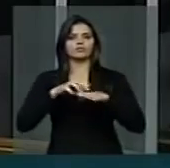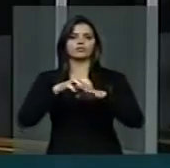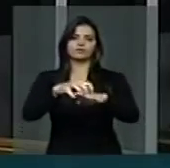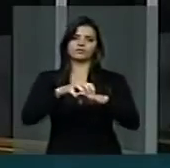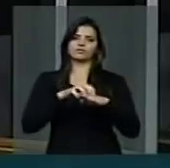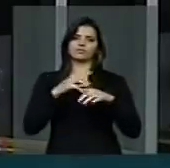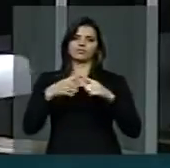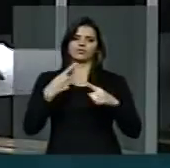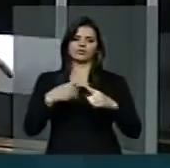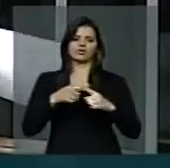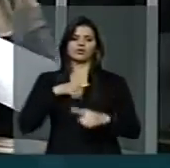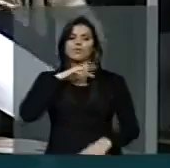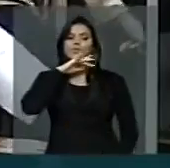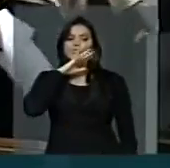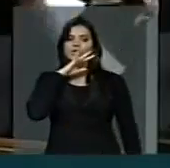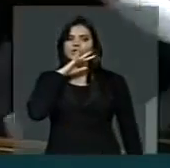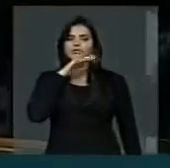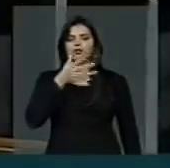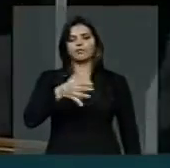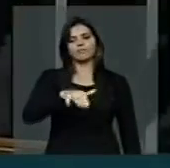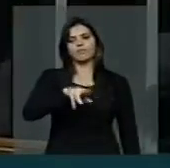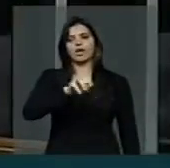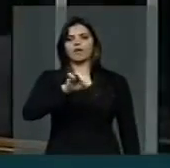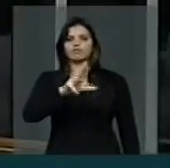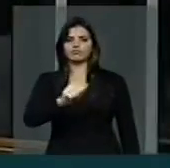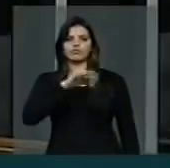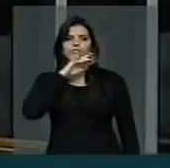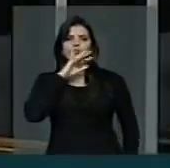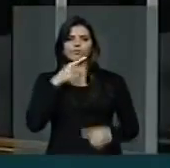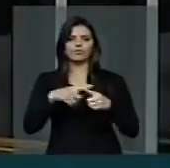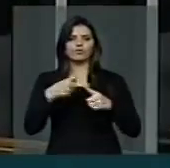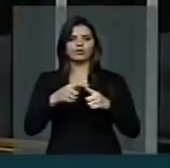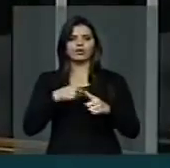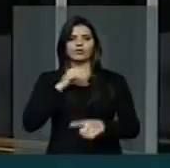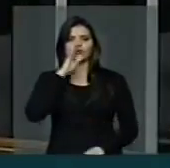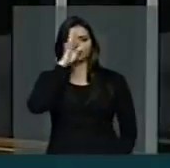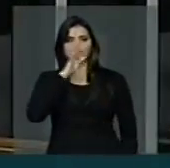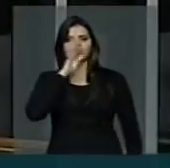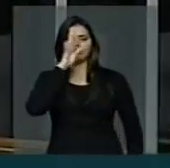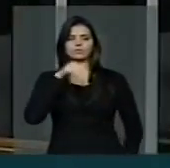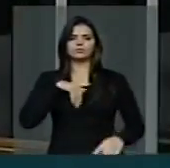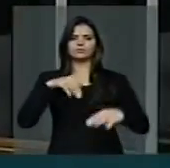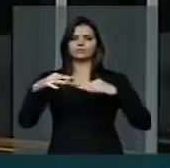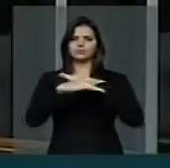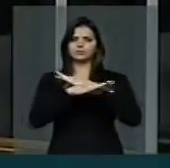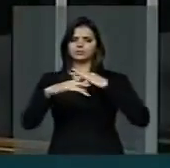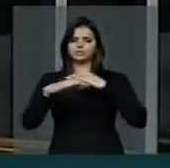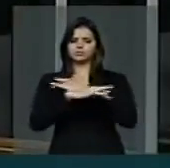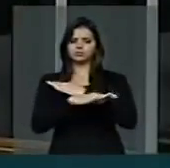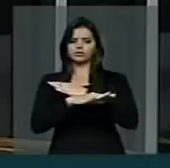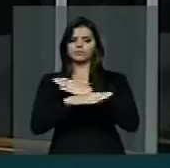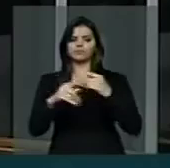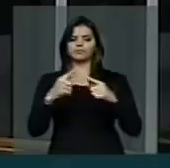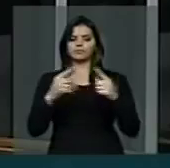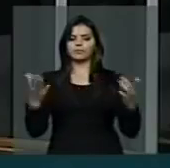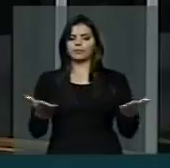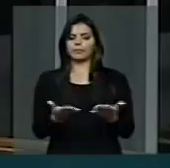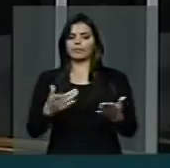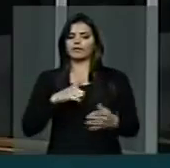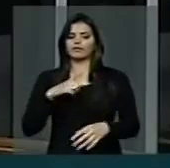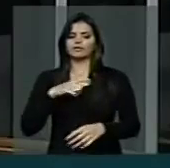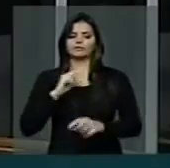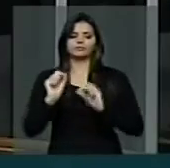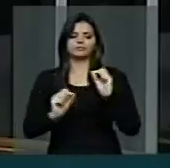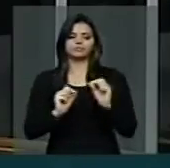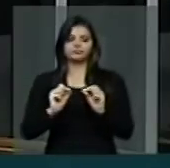pela ineficiência, na média, provocada pelo excesso de tráfego. Hoje o transporte público é refém da derrama